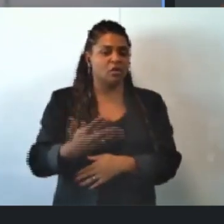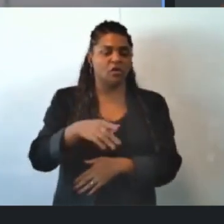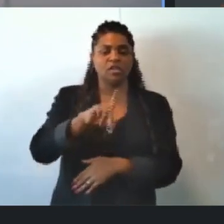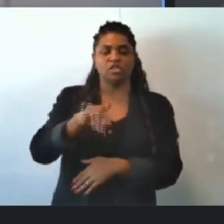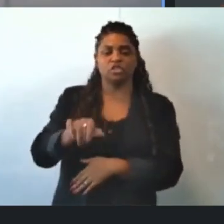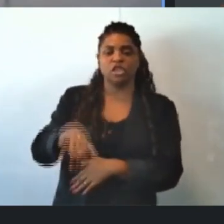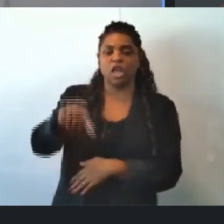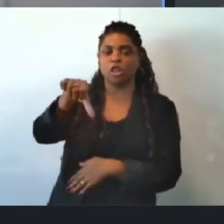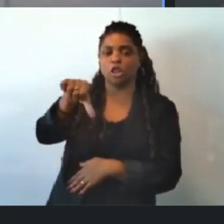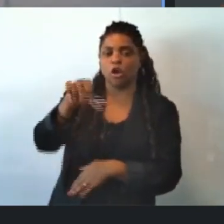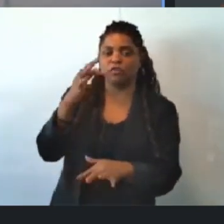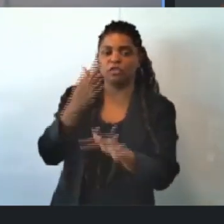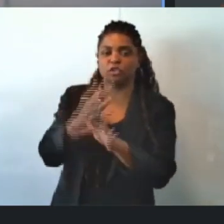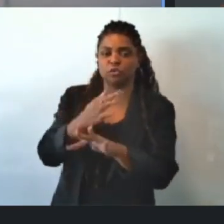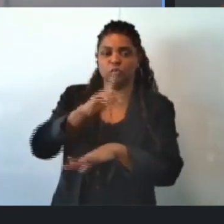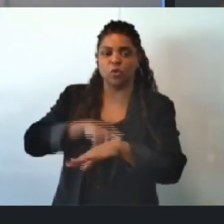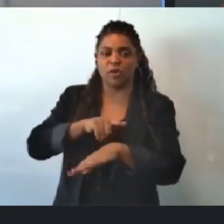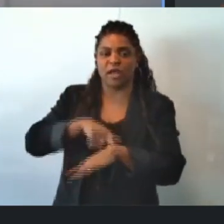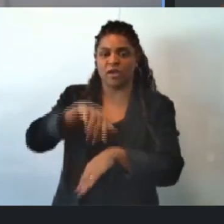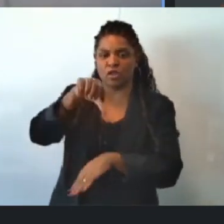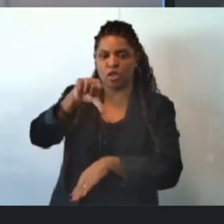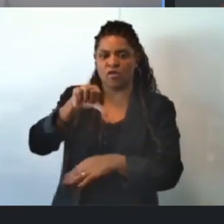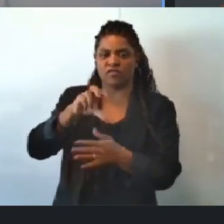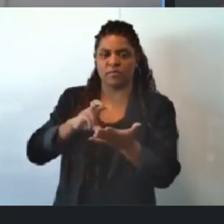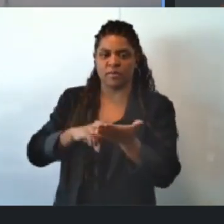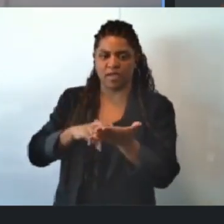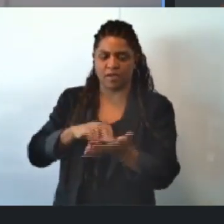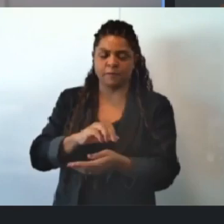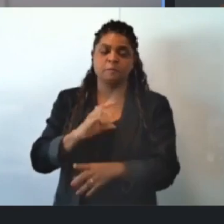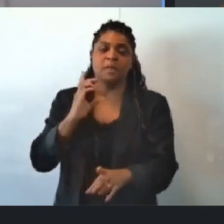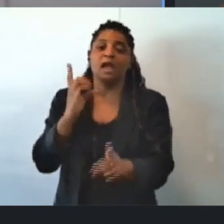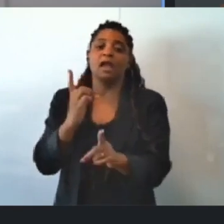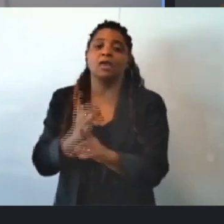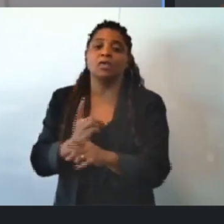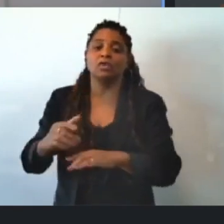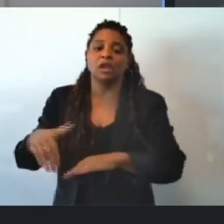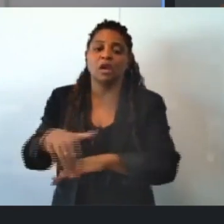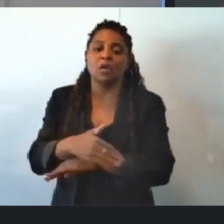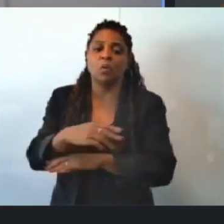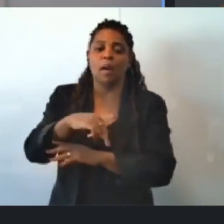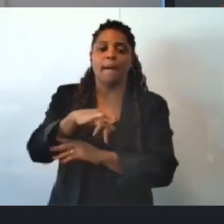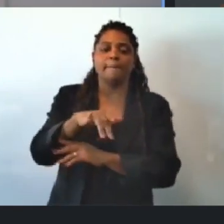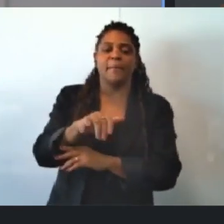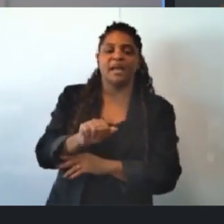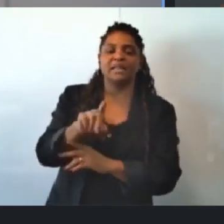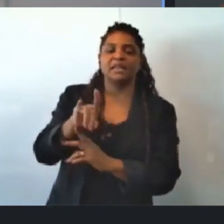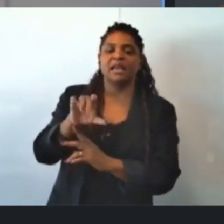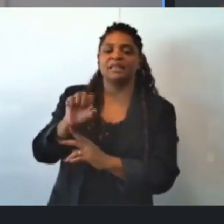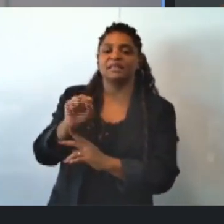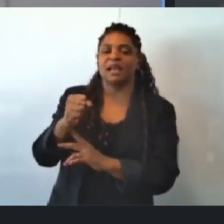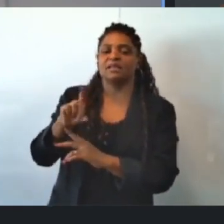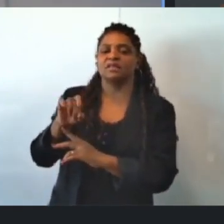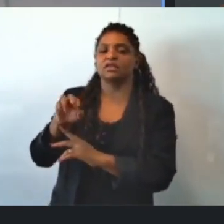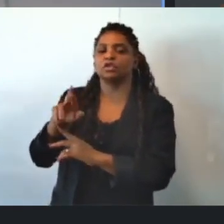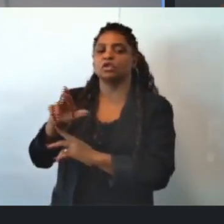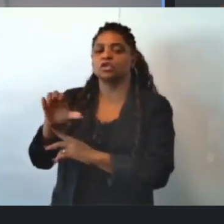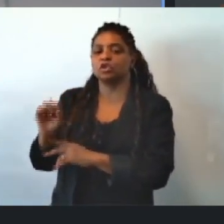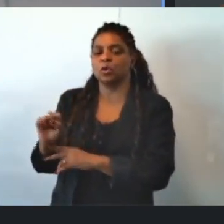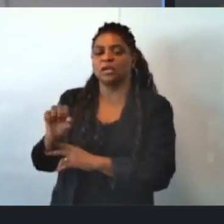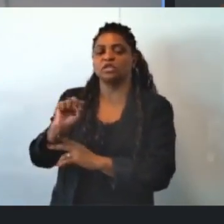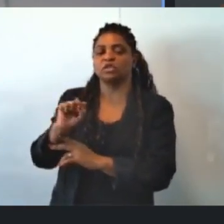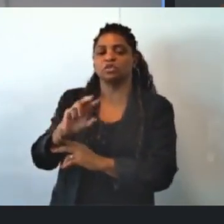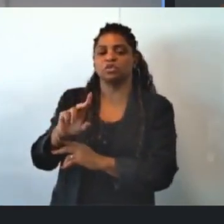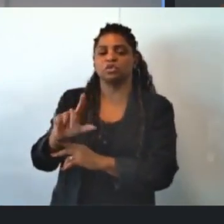horário 9 horas da manhã. Local de encontro é na rua Maria das Dores Souza, número 239, de autoria da vereadora Loide